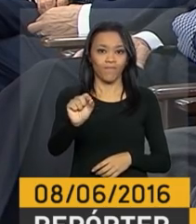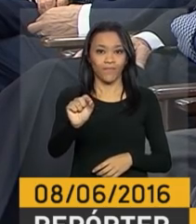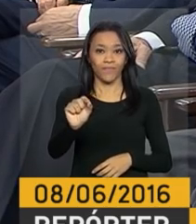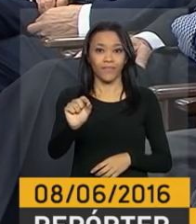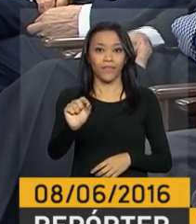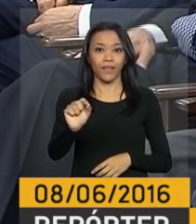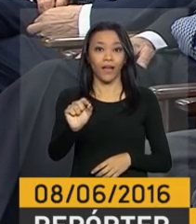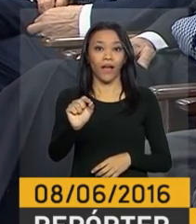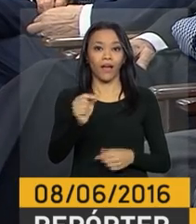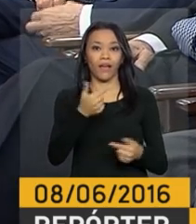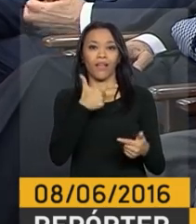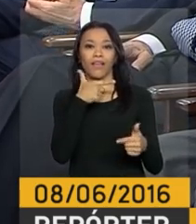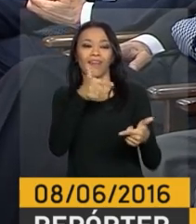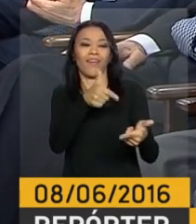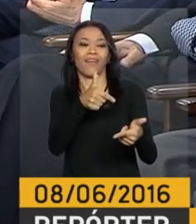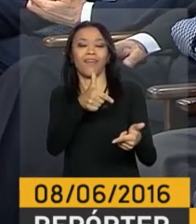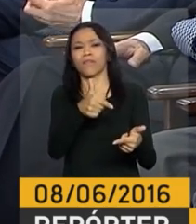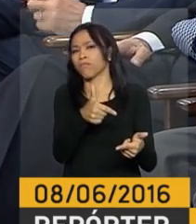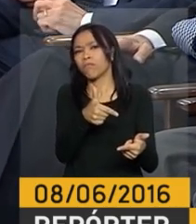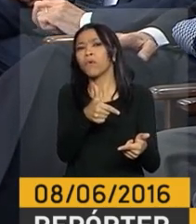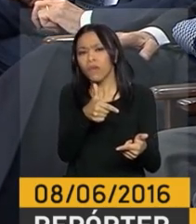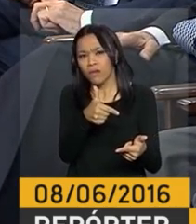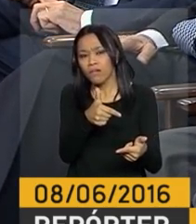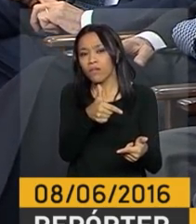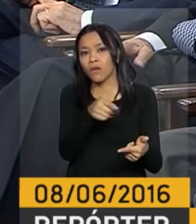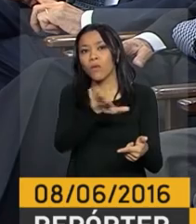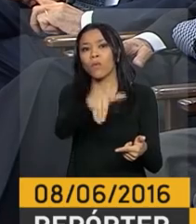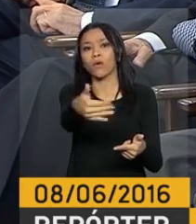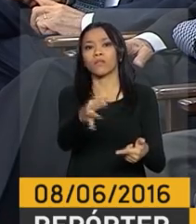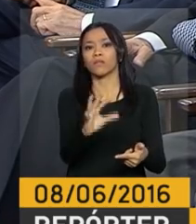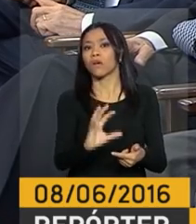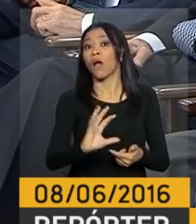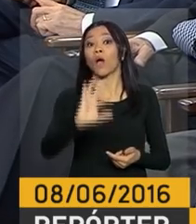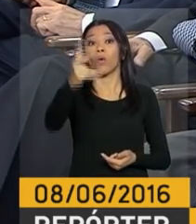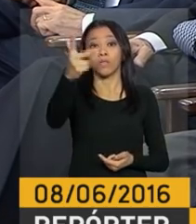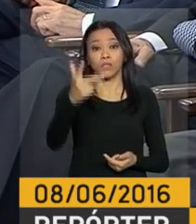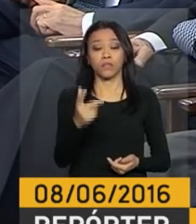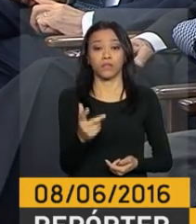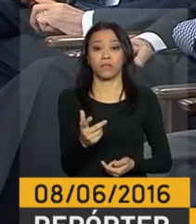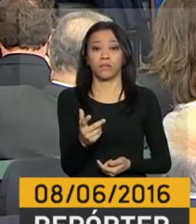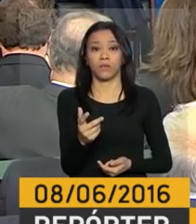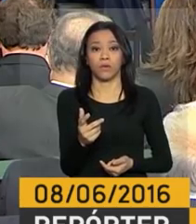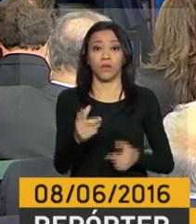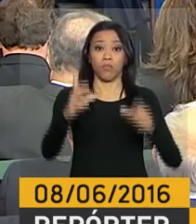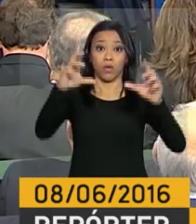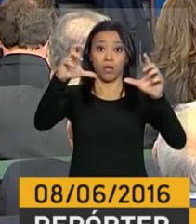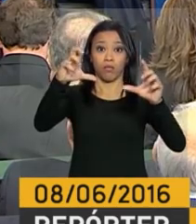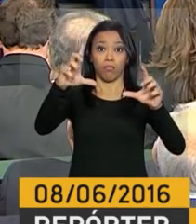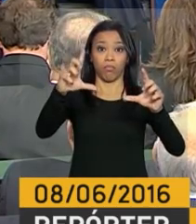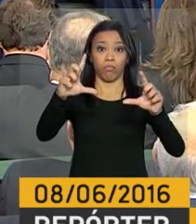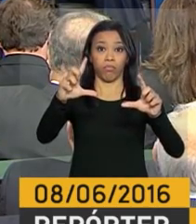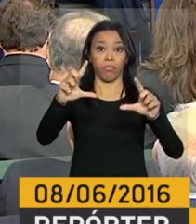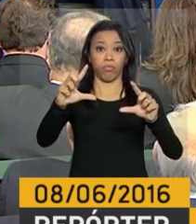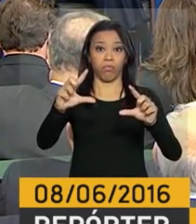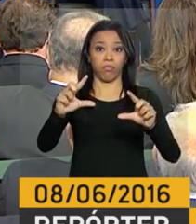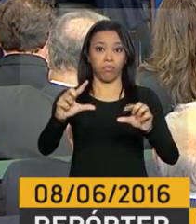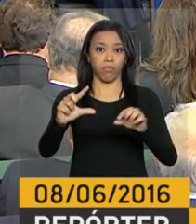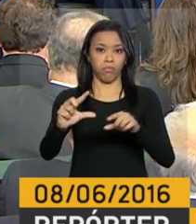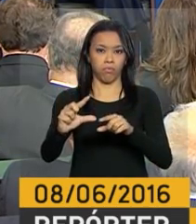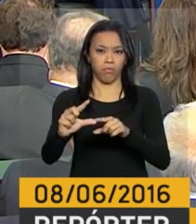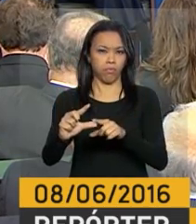sorrir quando houve um uma queda artificial do juros para